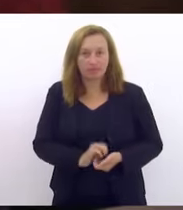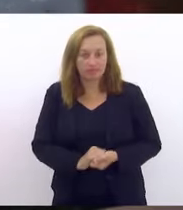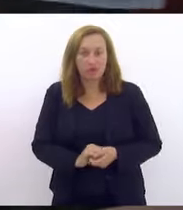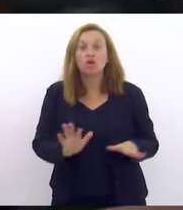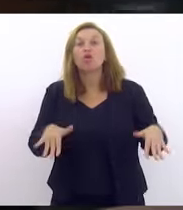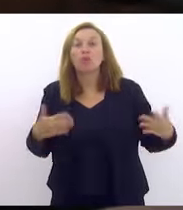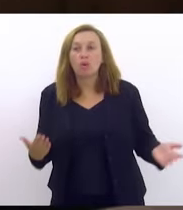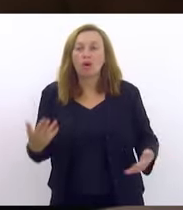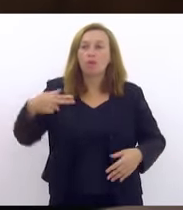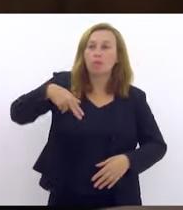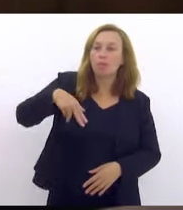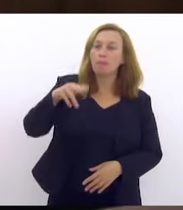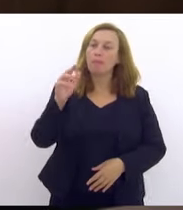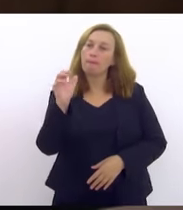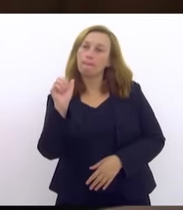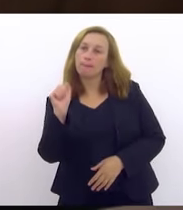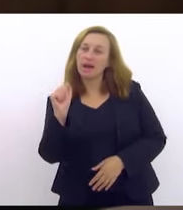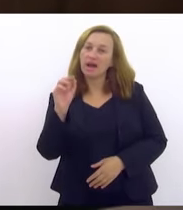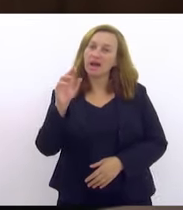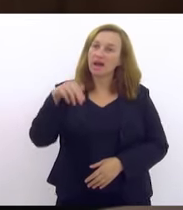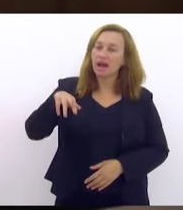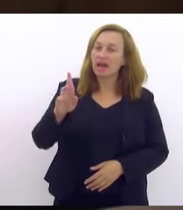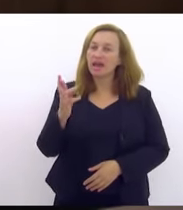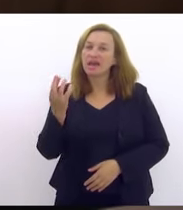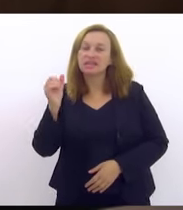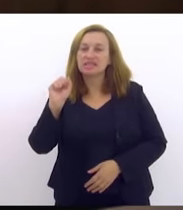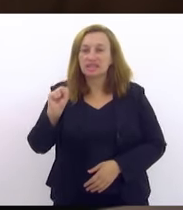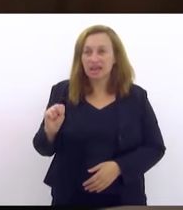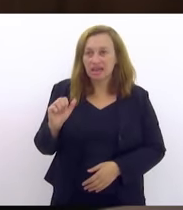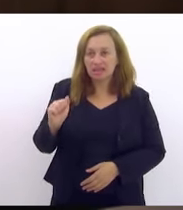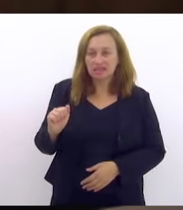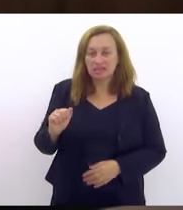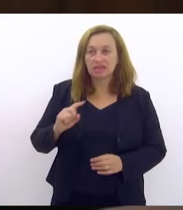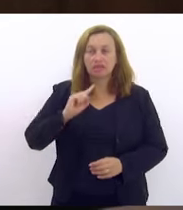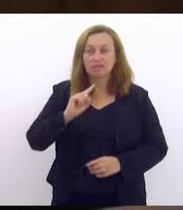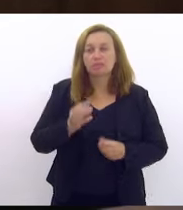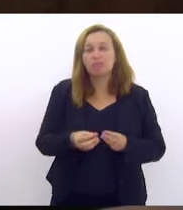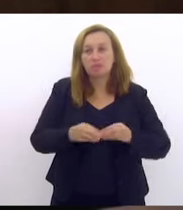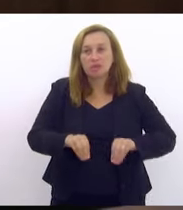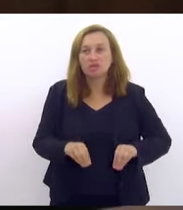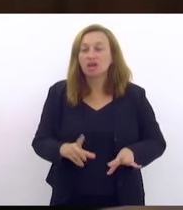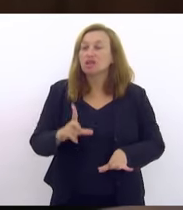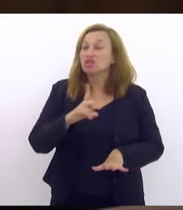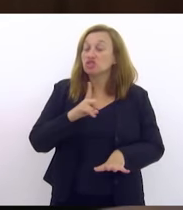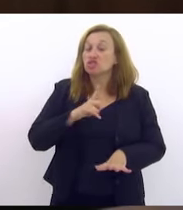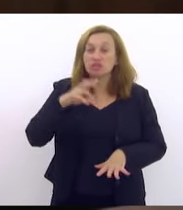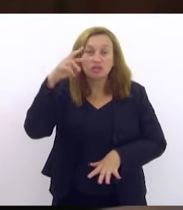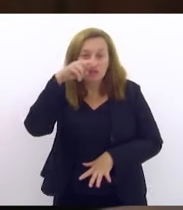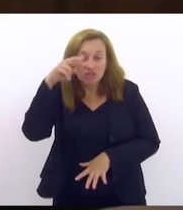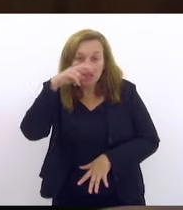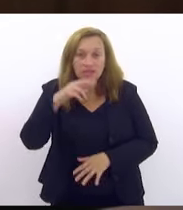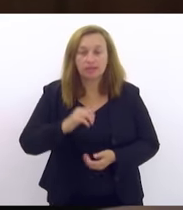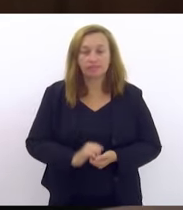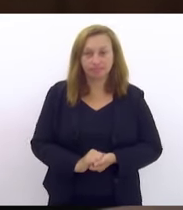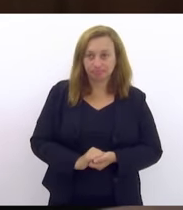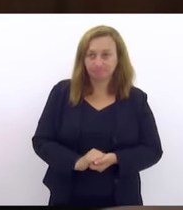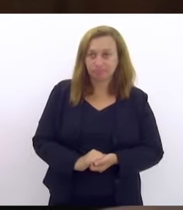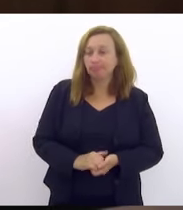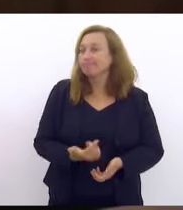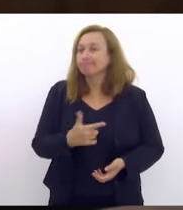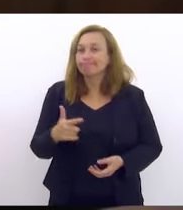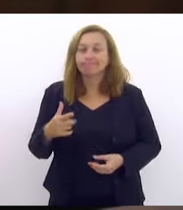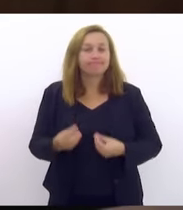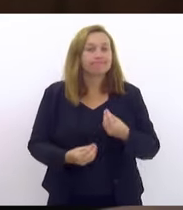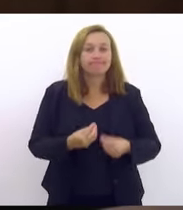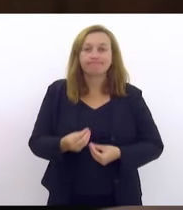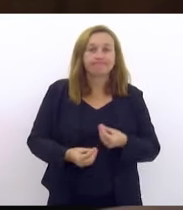ia poluir, para montar barreiras. Então, deputado Tia Ju, nós tínhamos que fiscalizar, mas não tínhamos meios